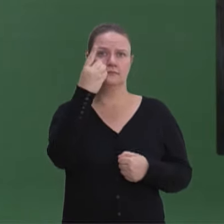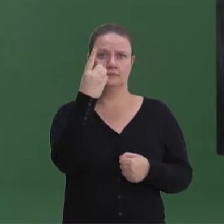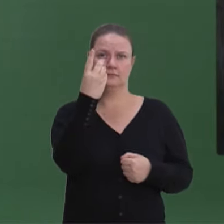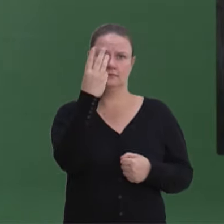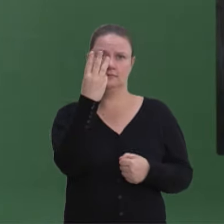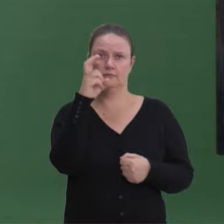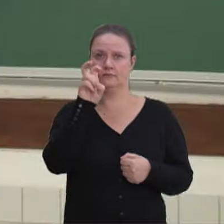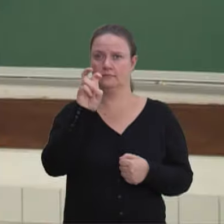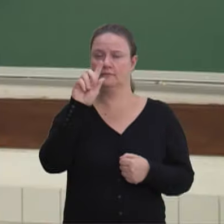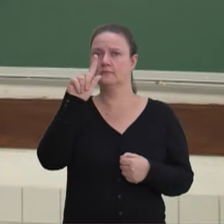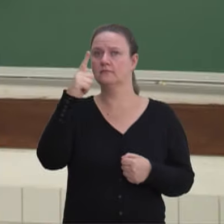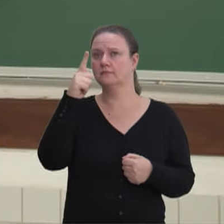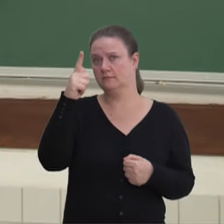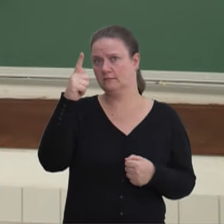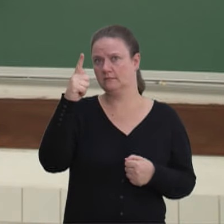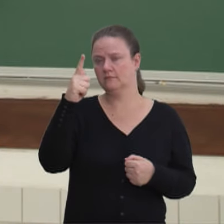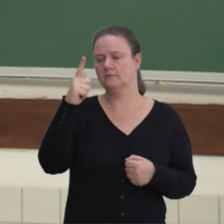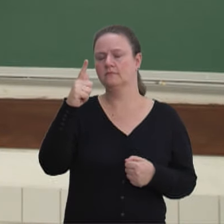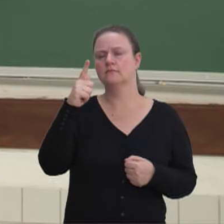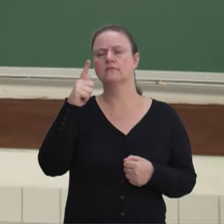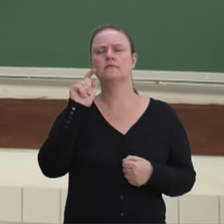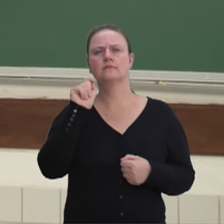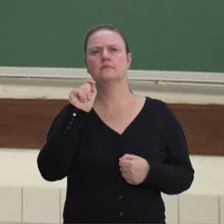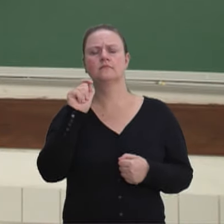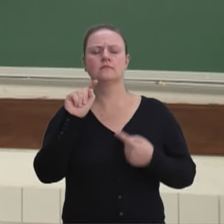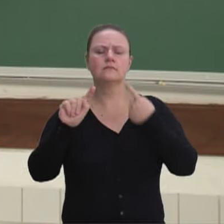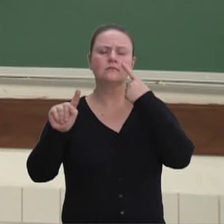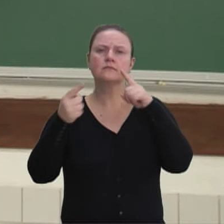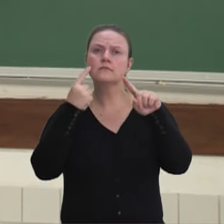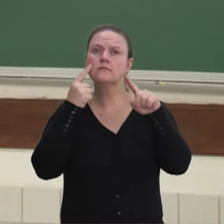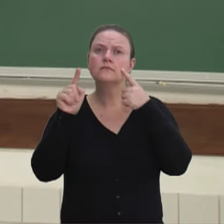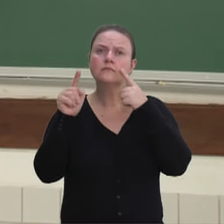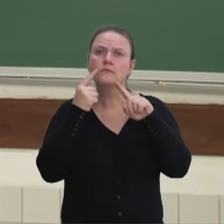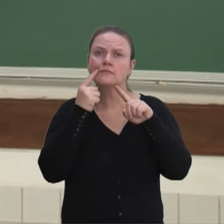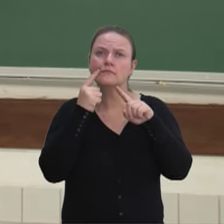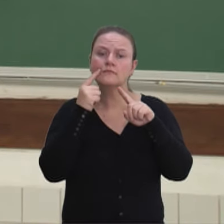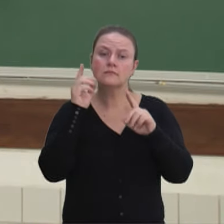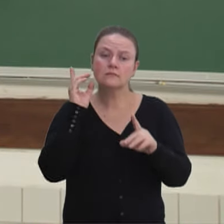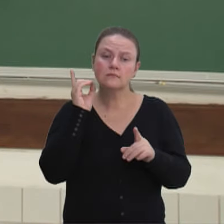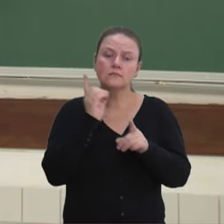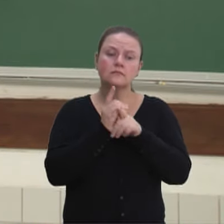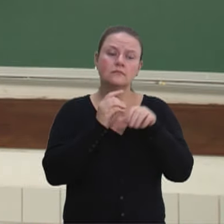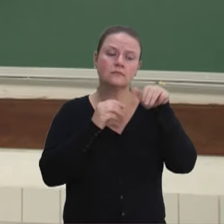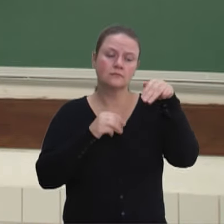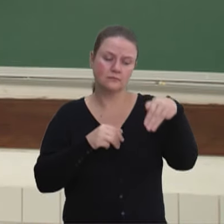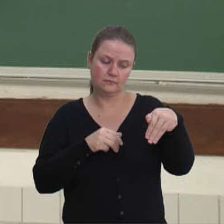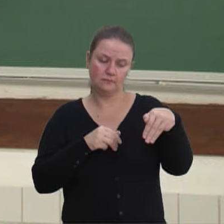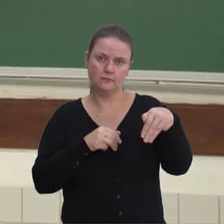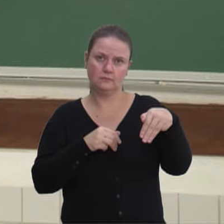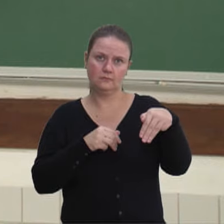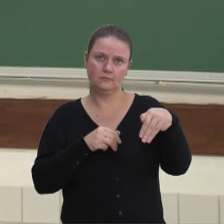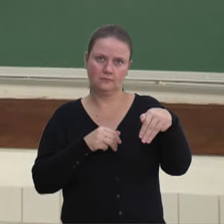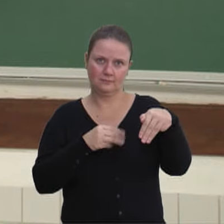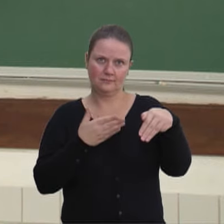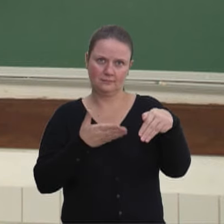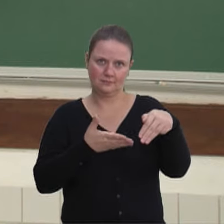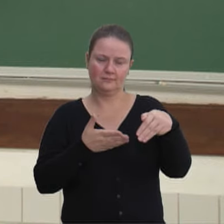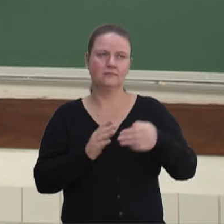graus. Com ele, a gente pode descobrir nosso m, que é nosso coeficiente angular,